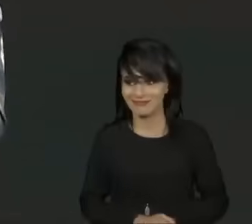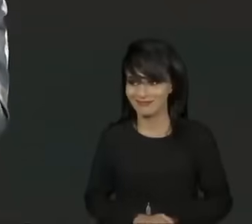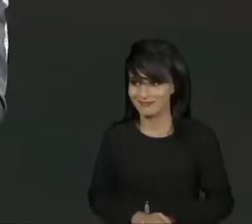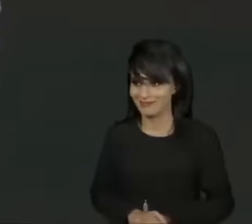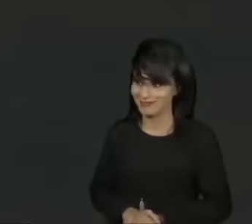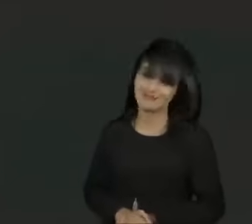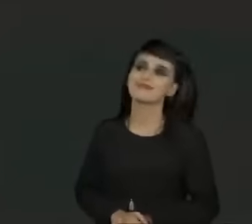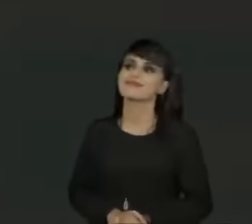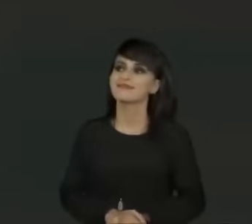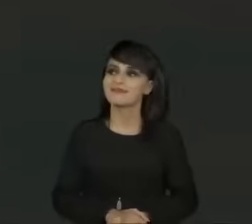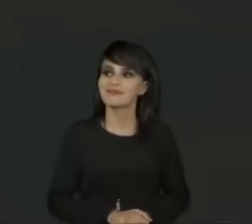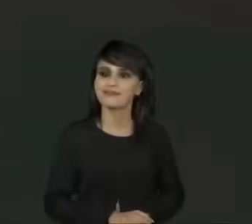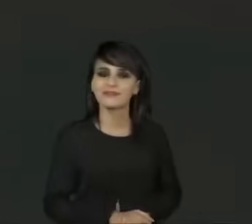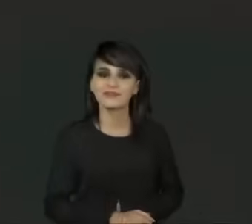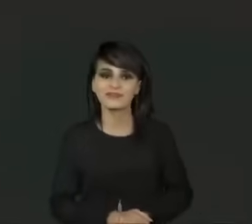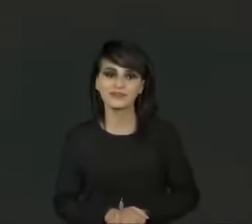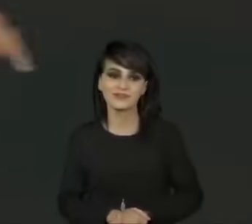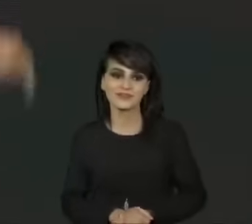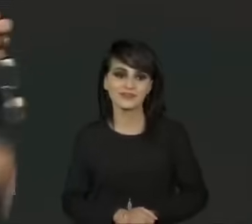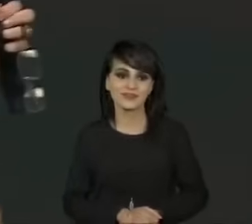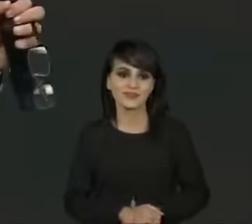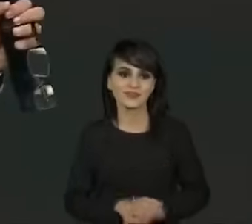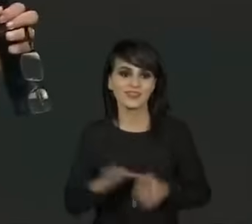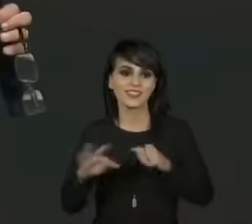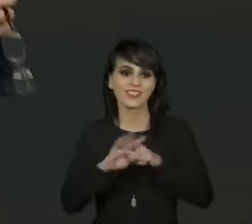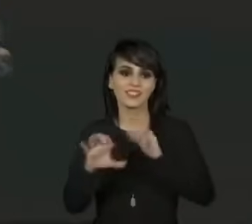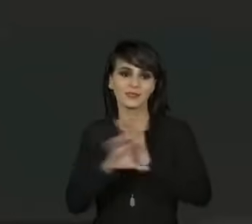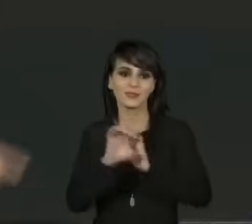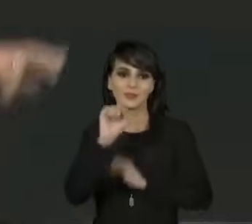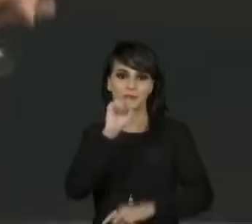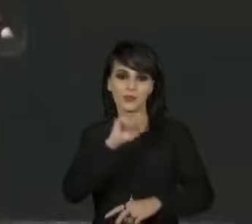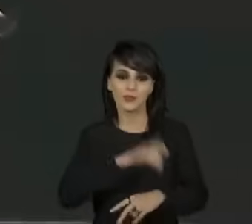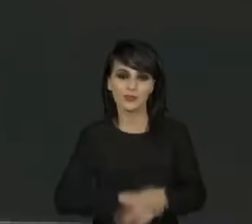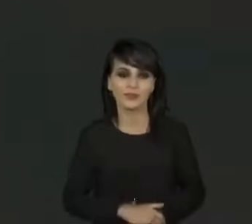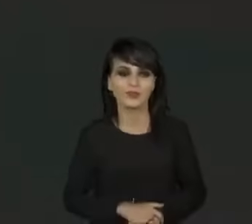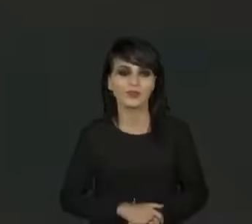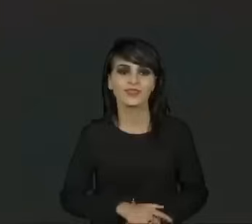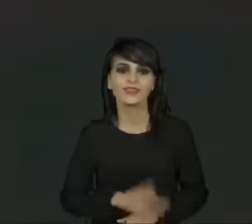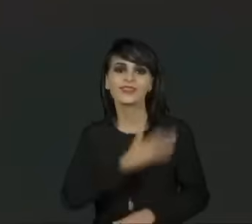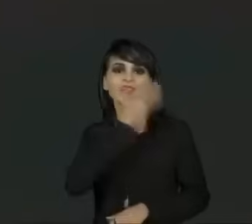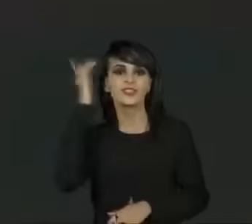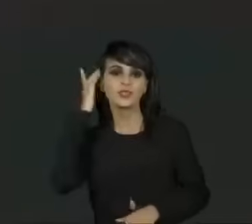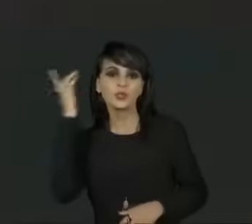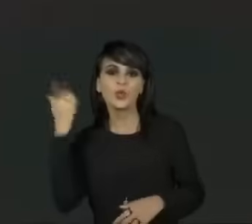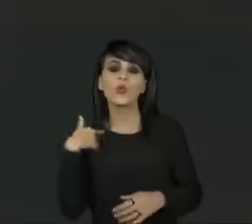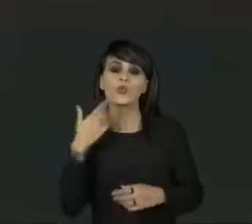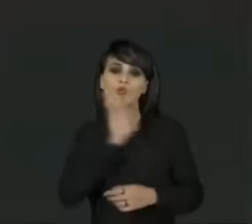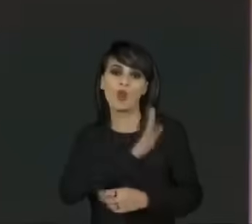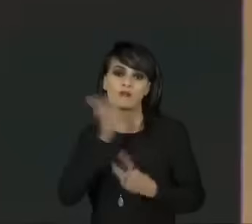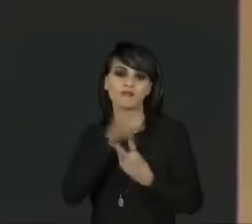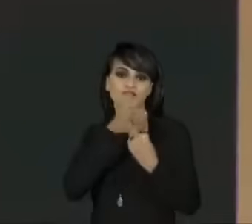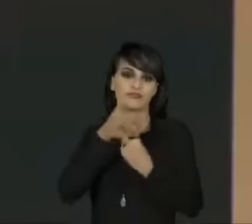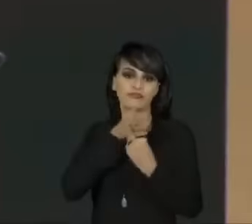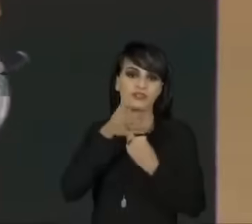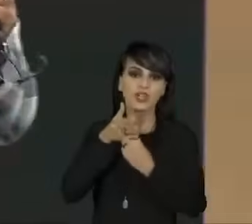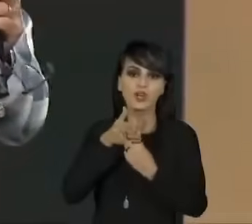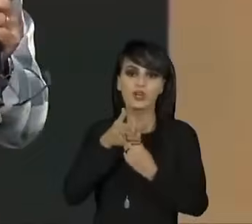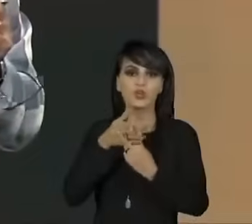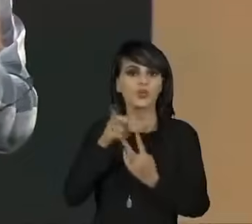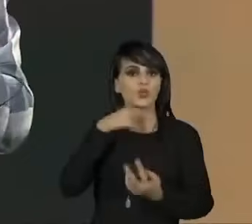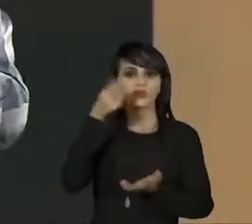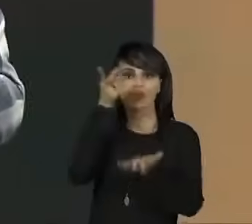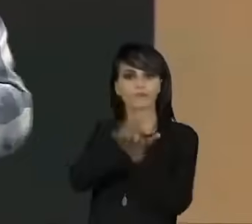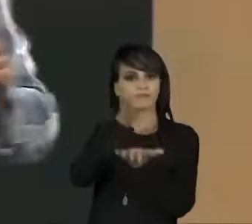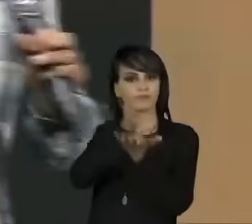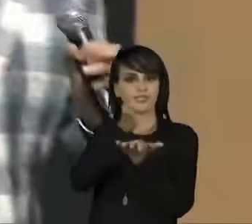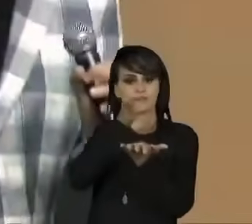tocar encaixa nisso aqui Tiago o o homem de coração dobre é inconstante em todosos seus caminhos